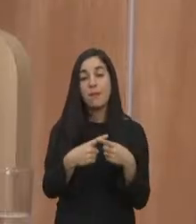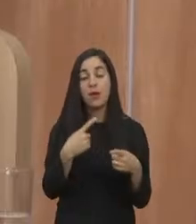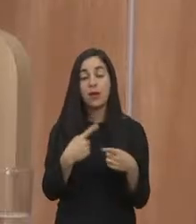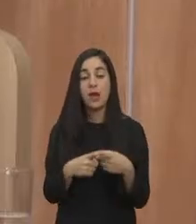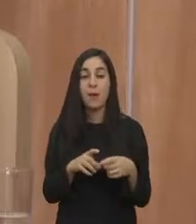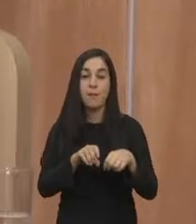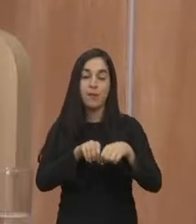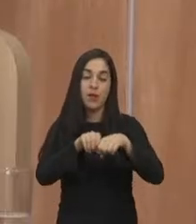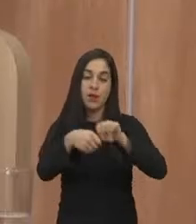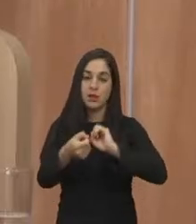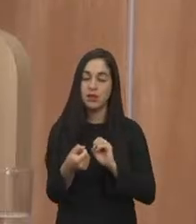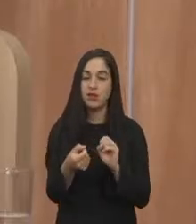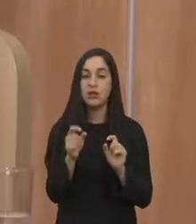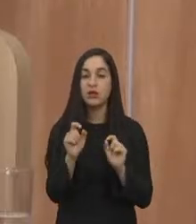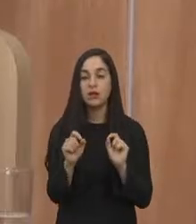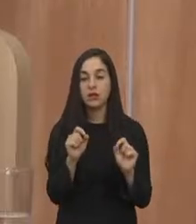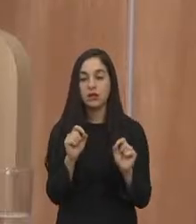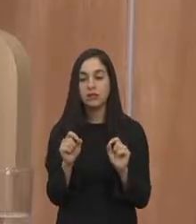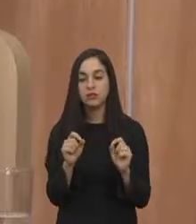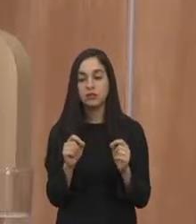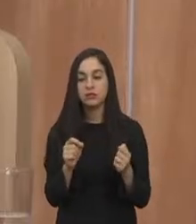licenciatura que não tem evasão